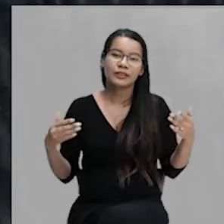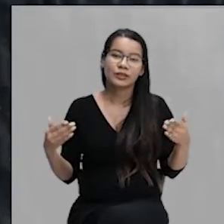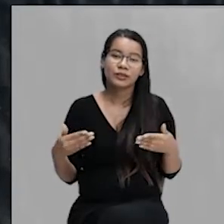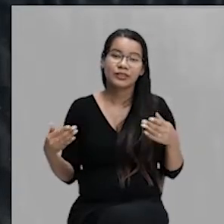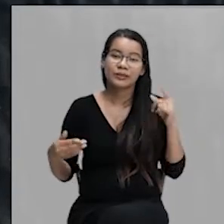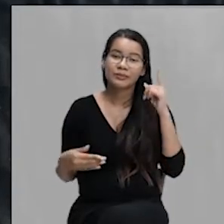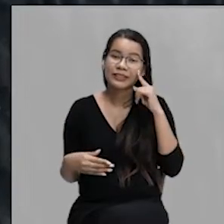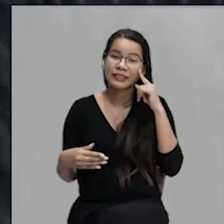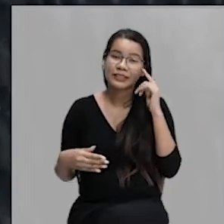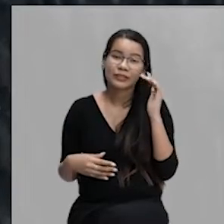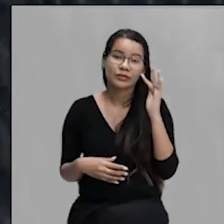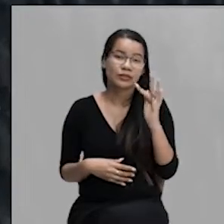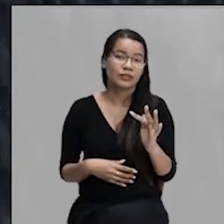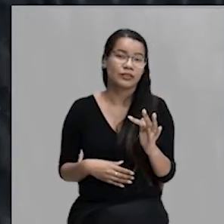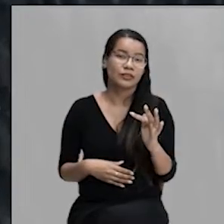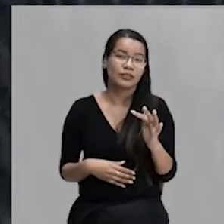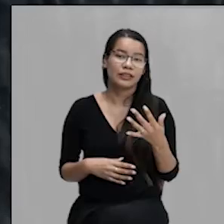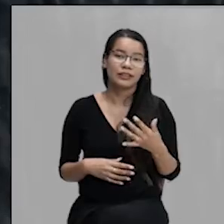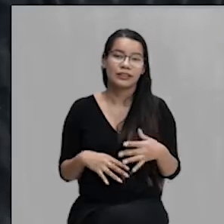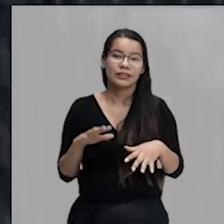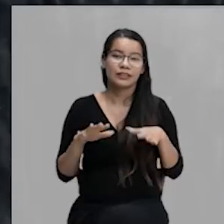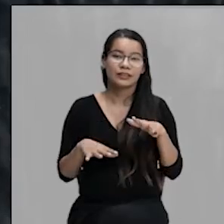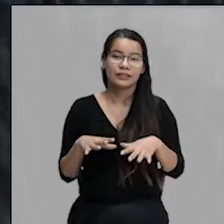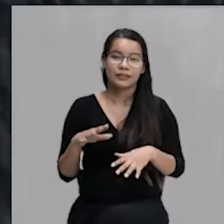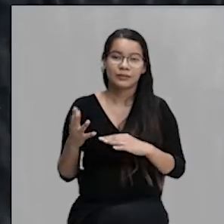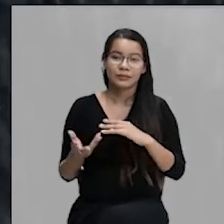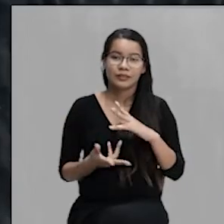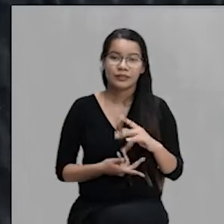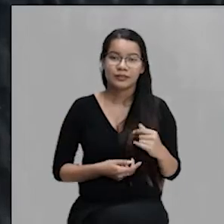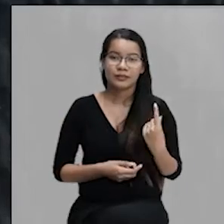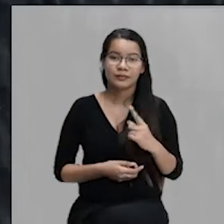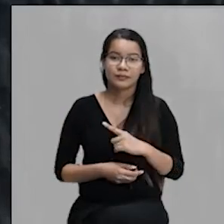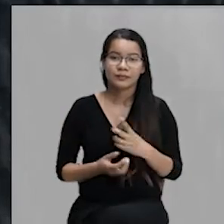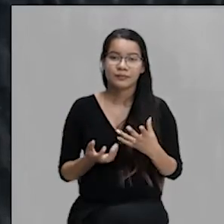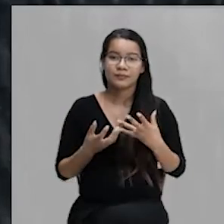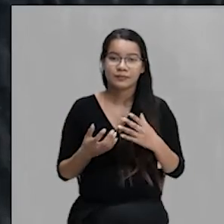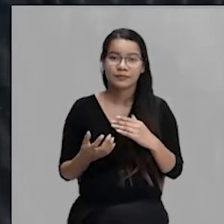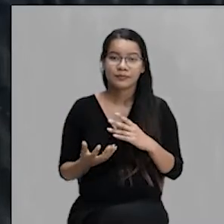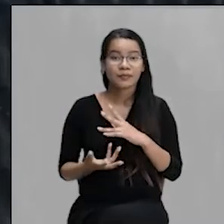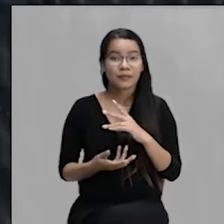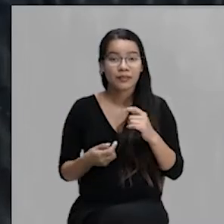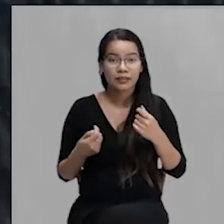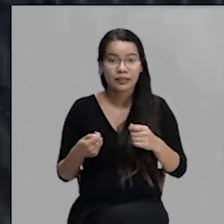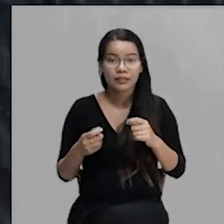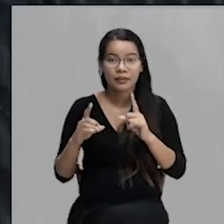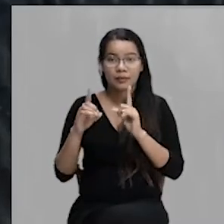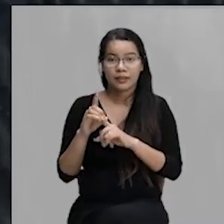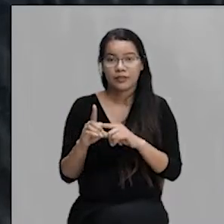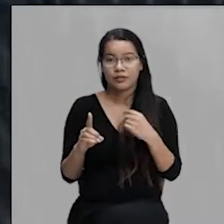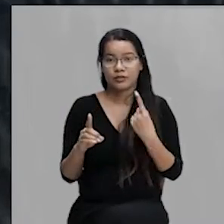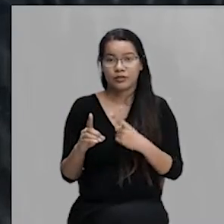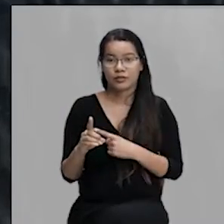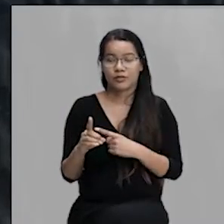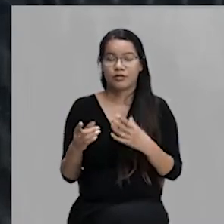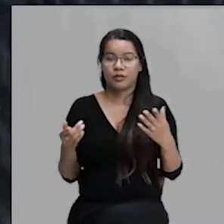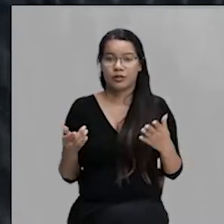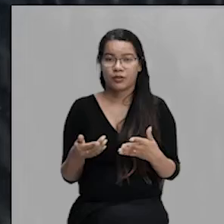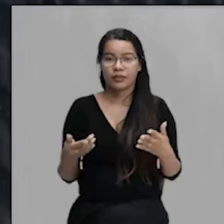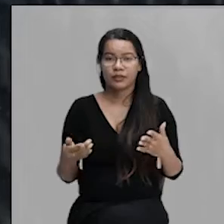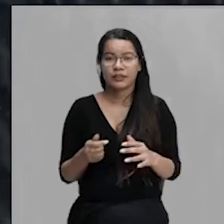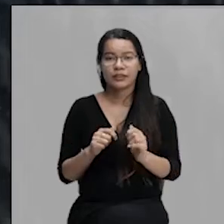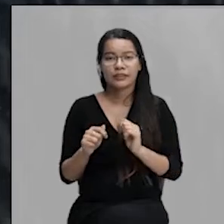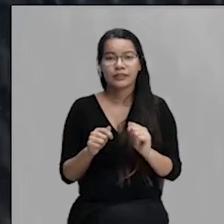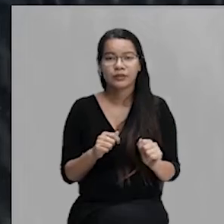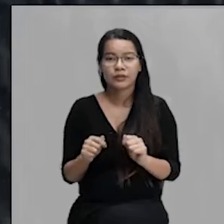amanhã. Grande parte das mudanças que a gente quer para o mundo, elas dependem da gente agora. Dependem das nossas